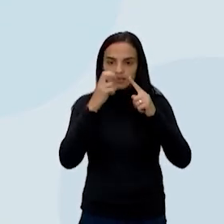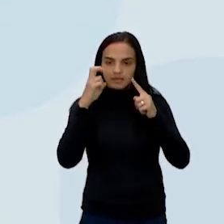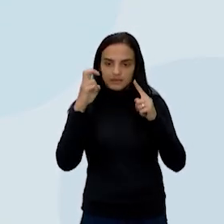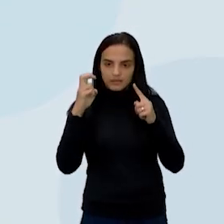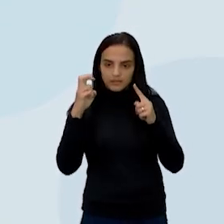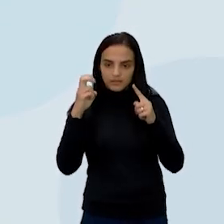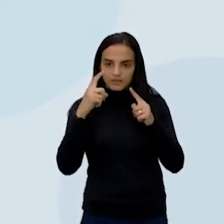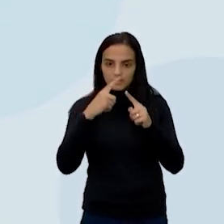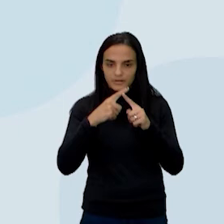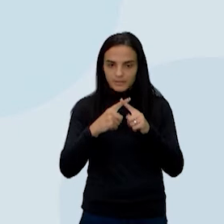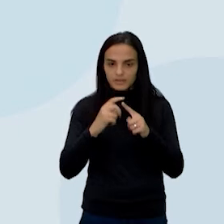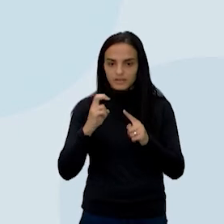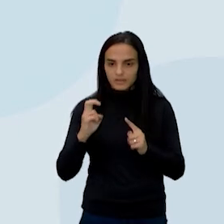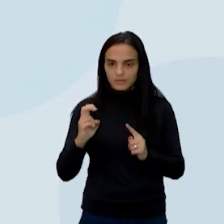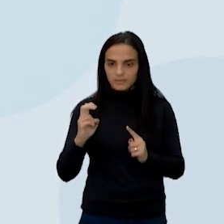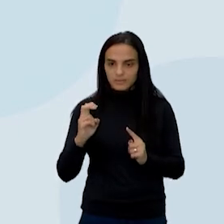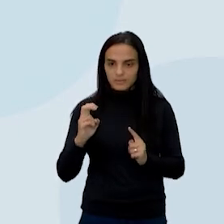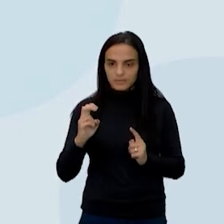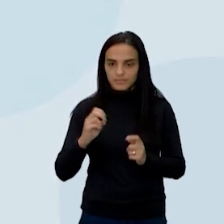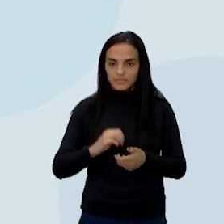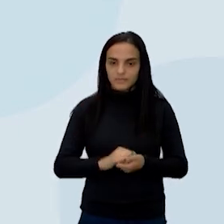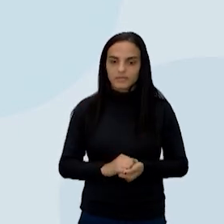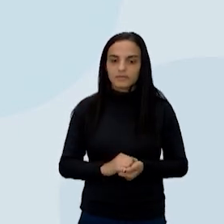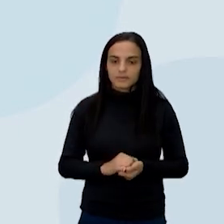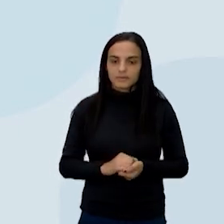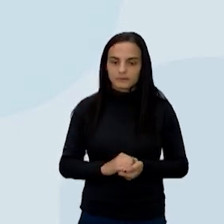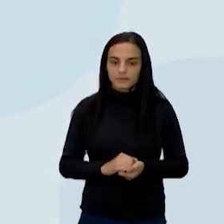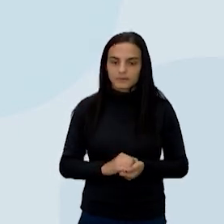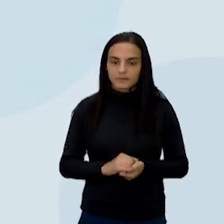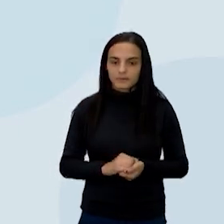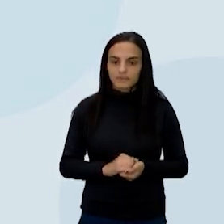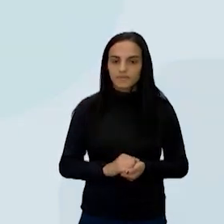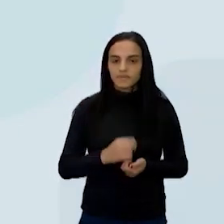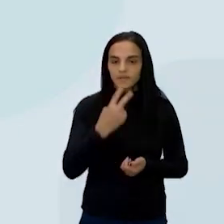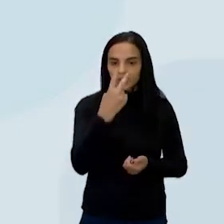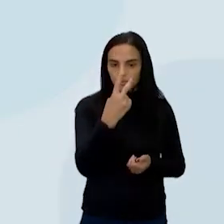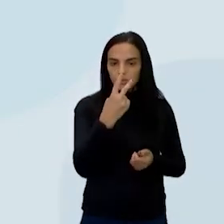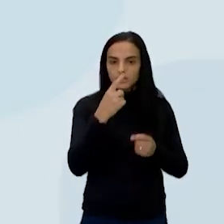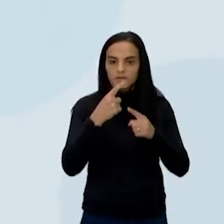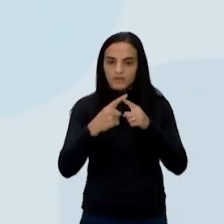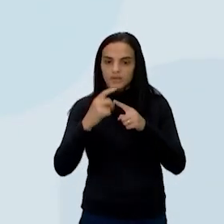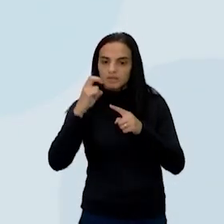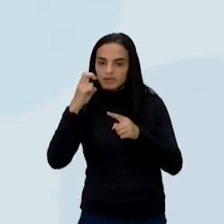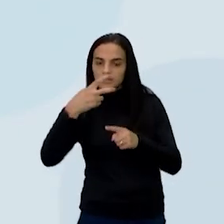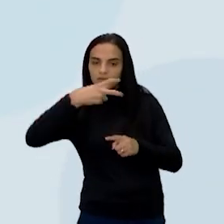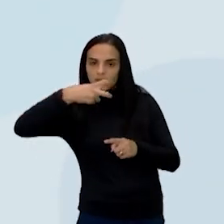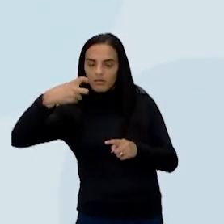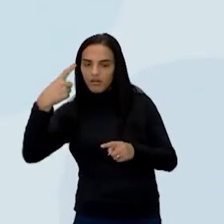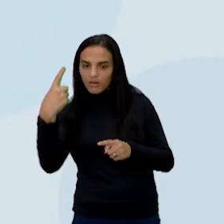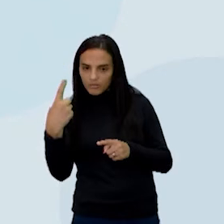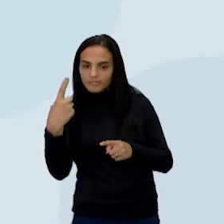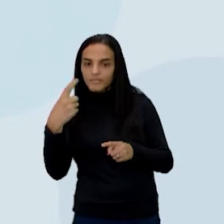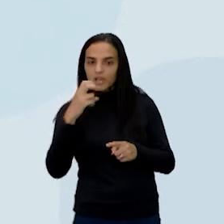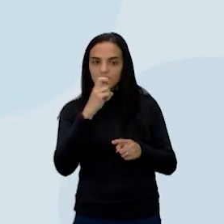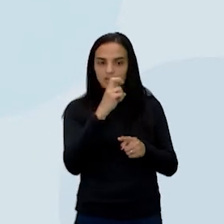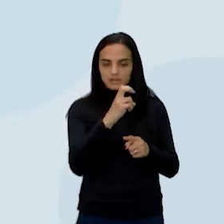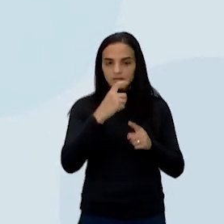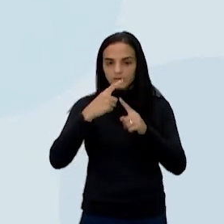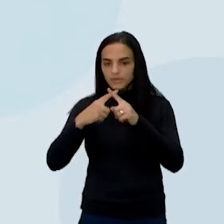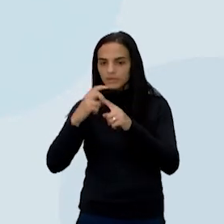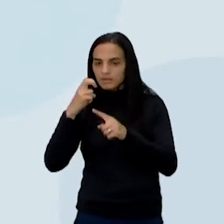simplificação ao contrário aí, né? Então, 2 décimos vezes 5 igual a 1 e 5 vezes 5 igual